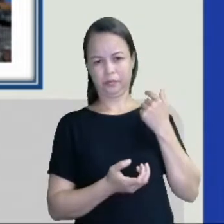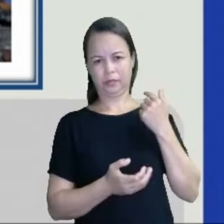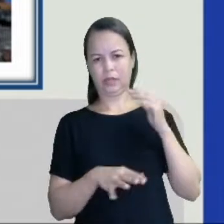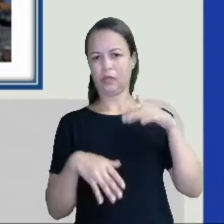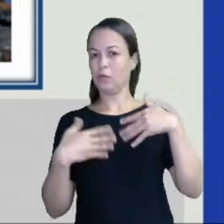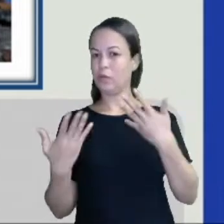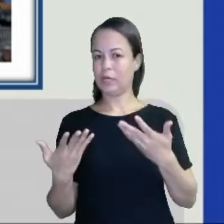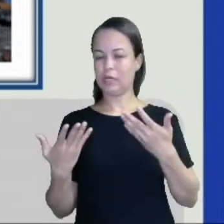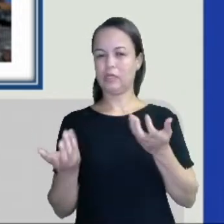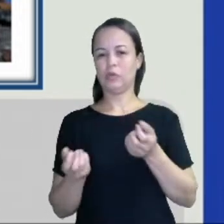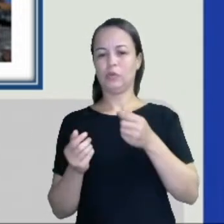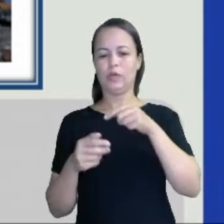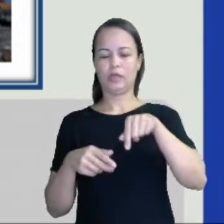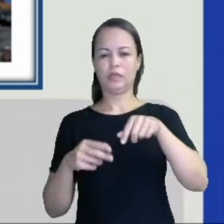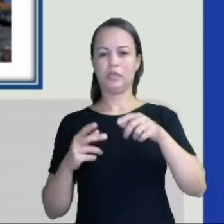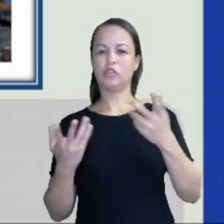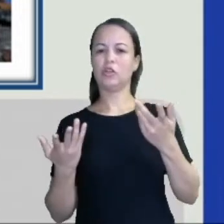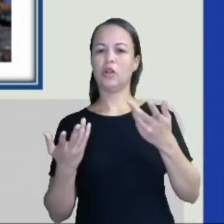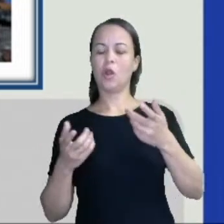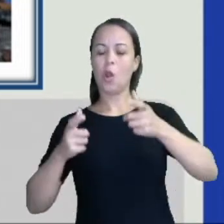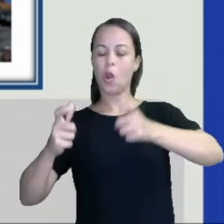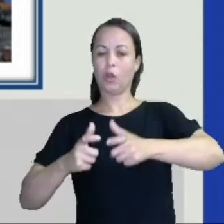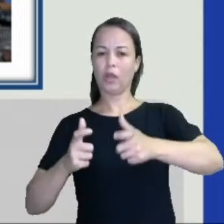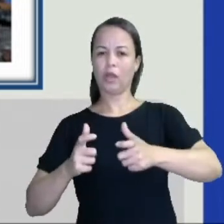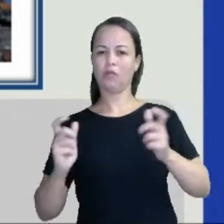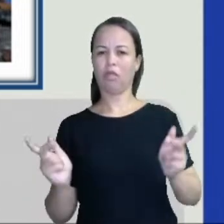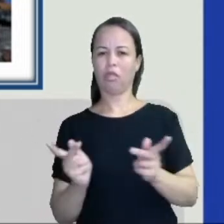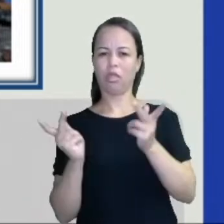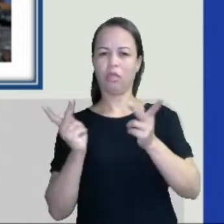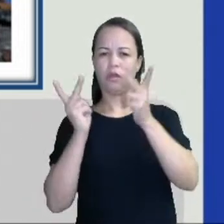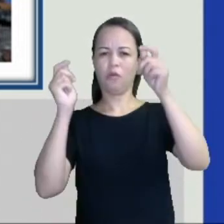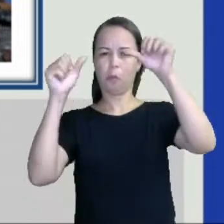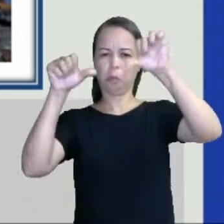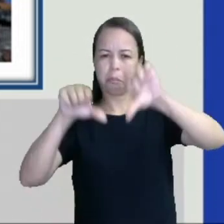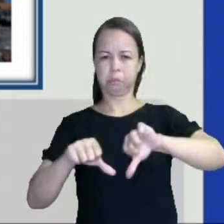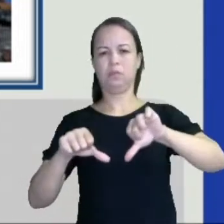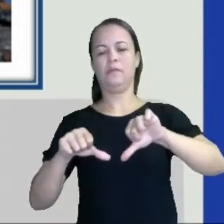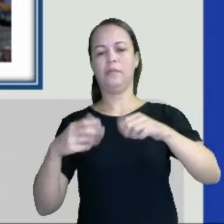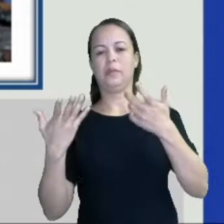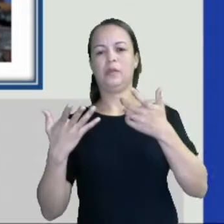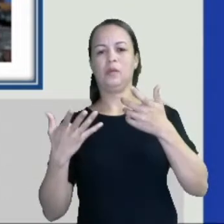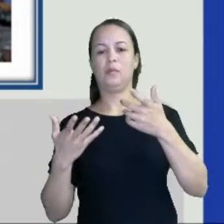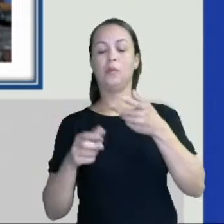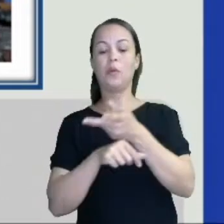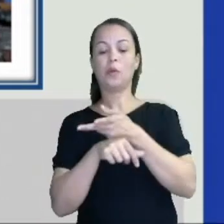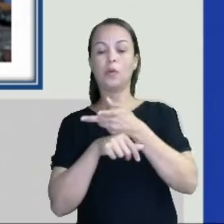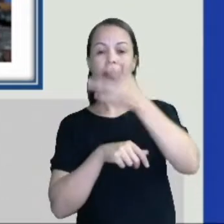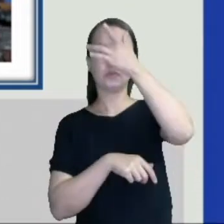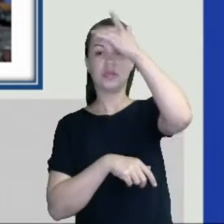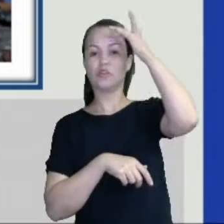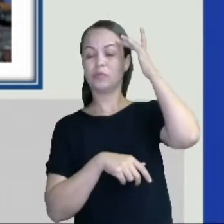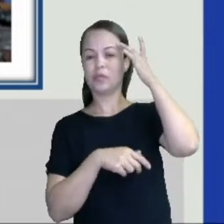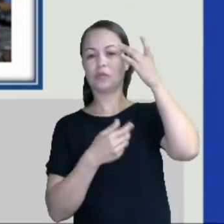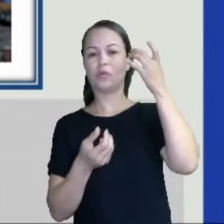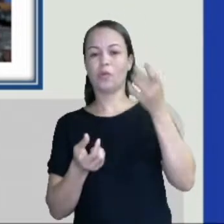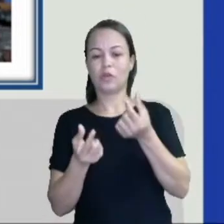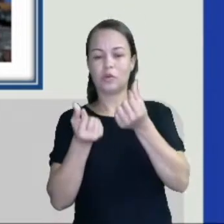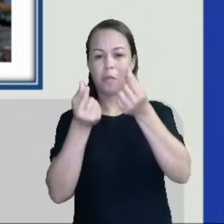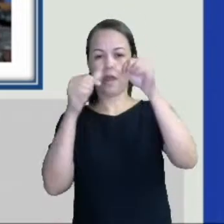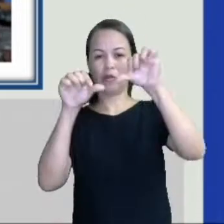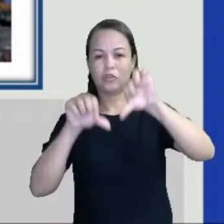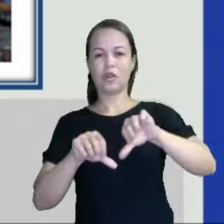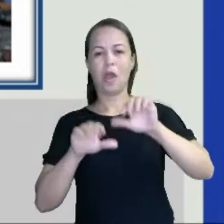ficam desvalorizadas, sendo procuradas por pessoas de mais baixa renda, por não terem condições